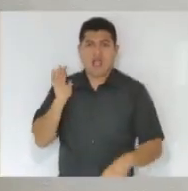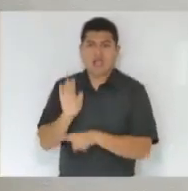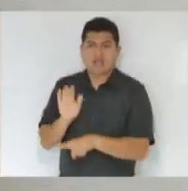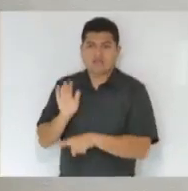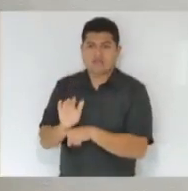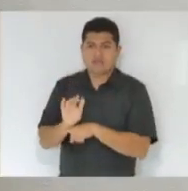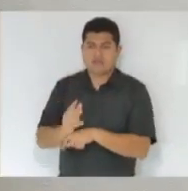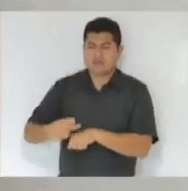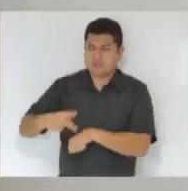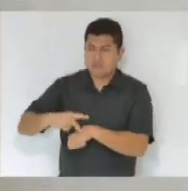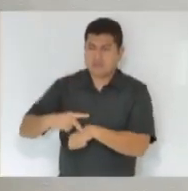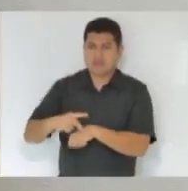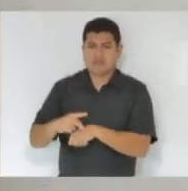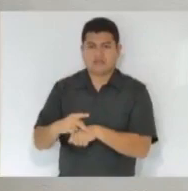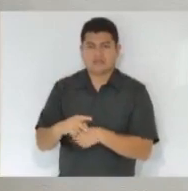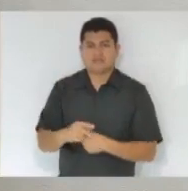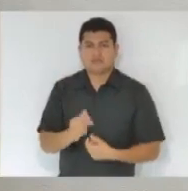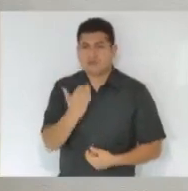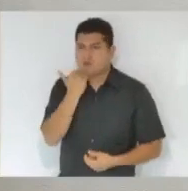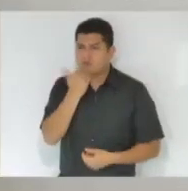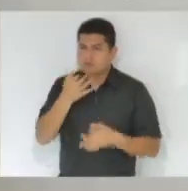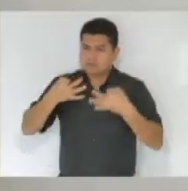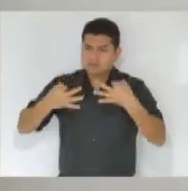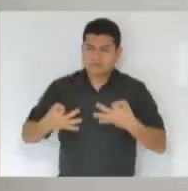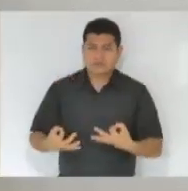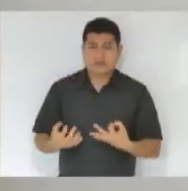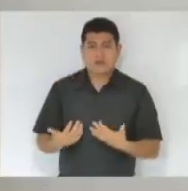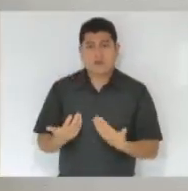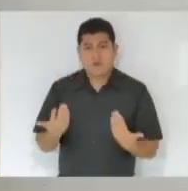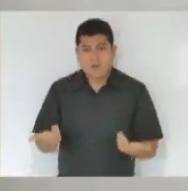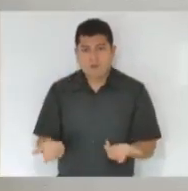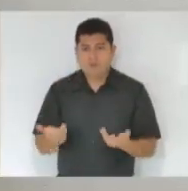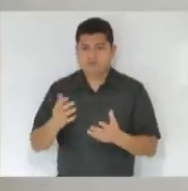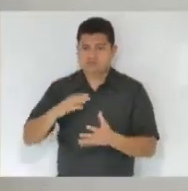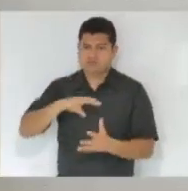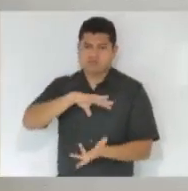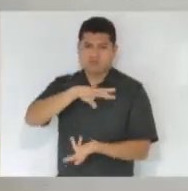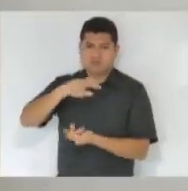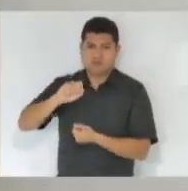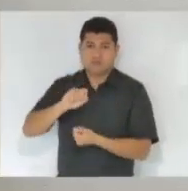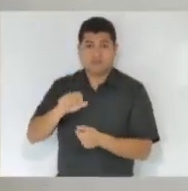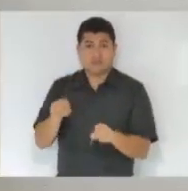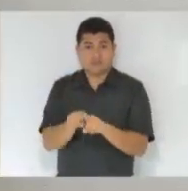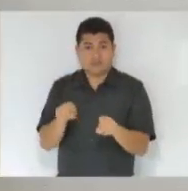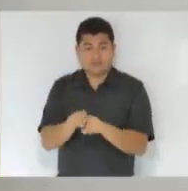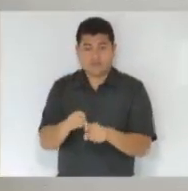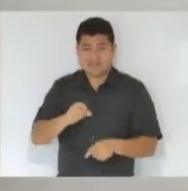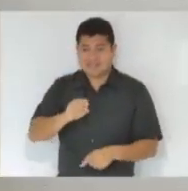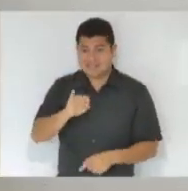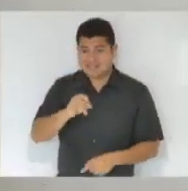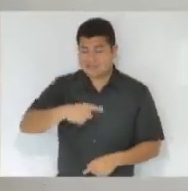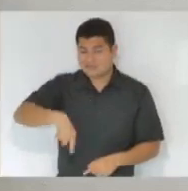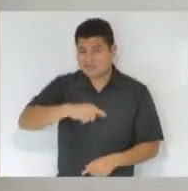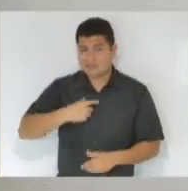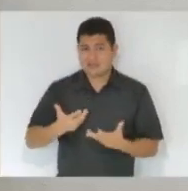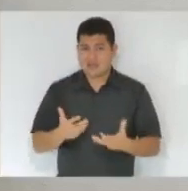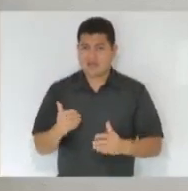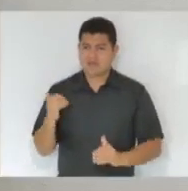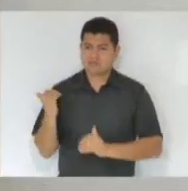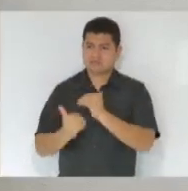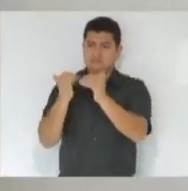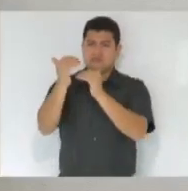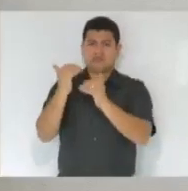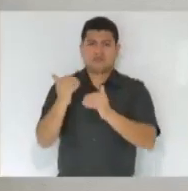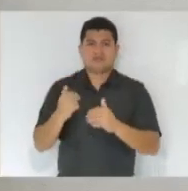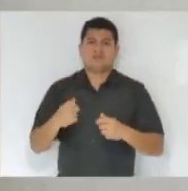e o mundo, e se nós quisermos crescer, nós precisamos produzir usando